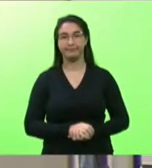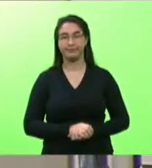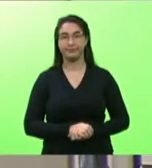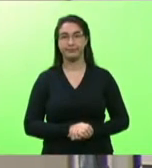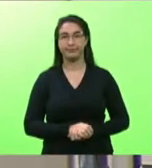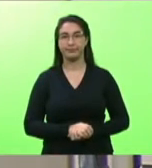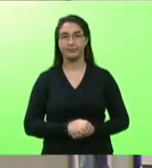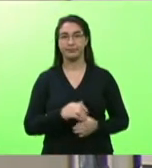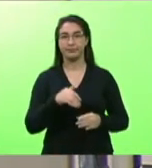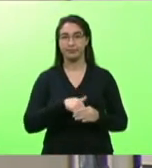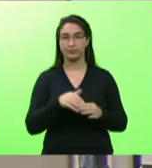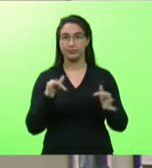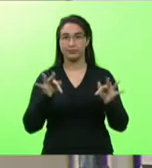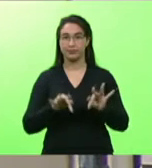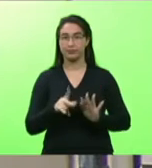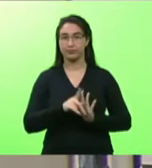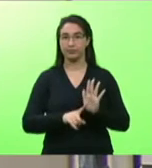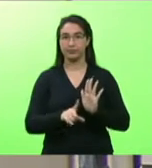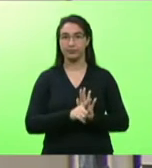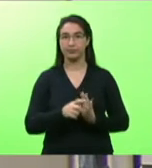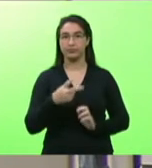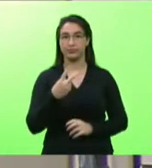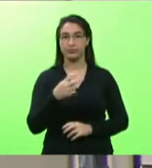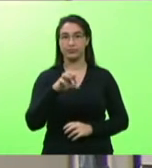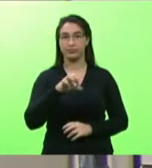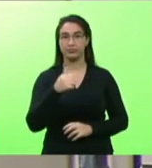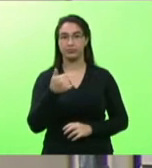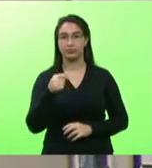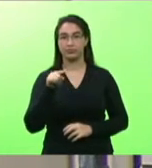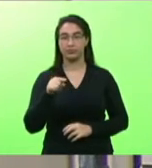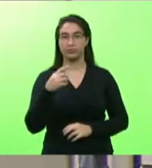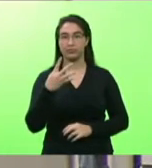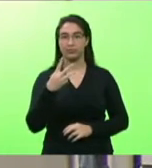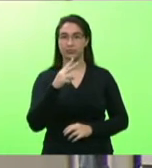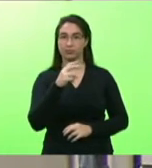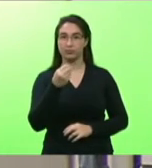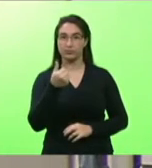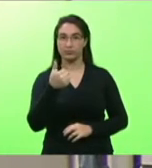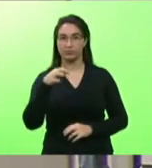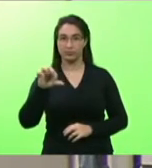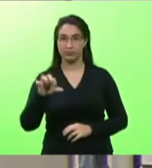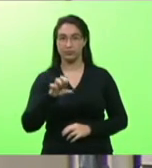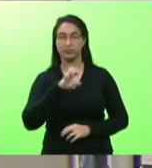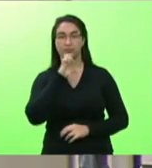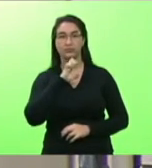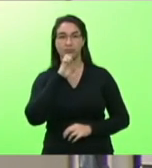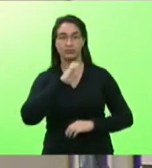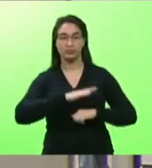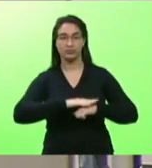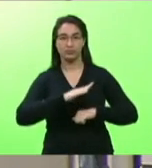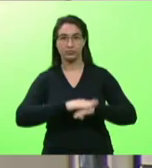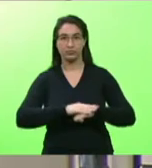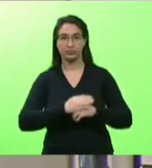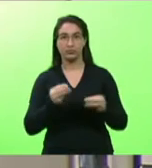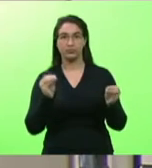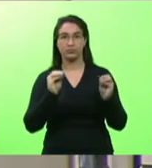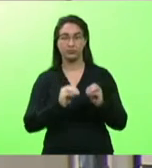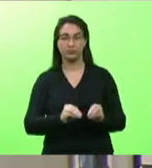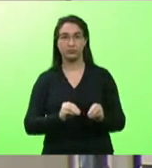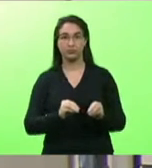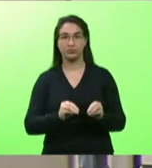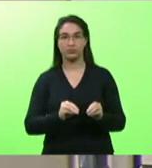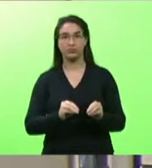votação da redação final do projeto de lei 291 1.4 2019 autor Deputado Felipe Estevão institui o selo acessibilidade